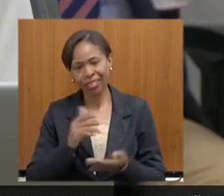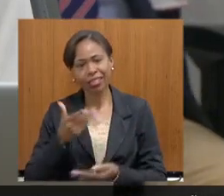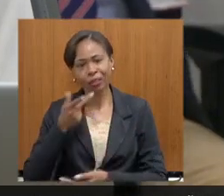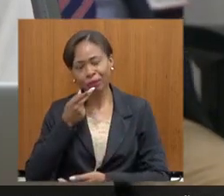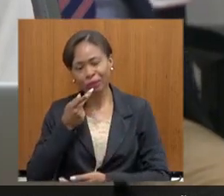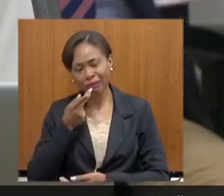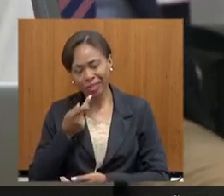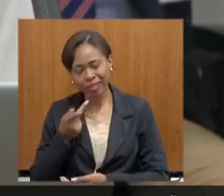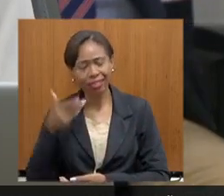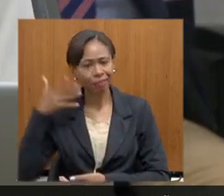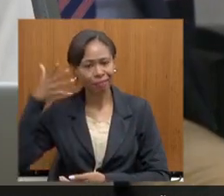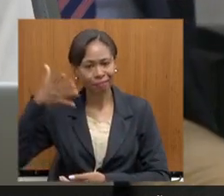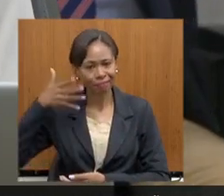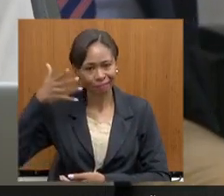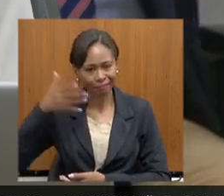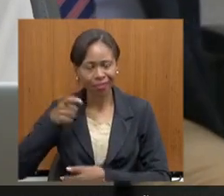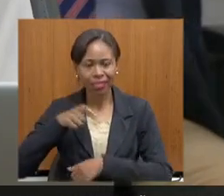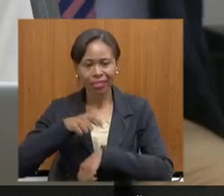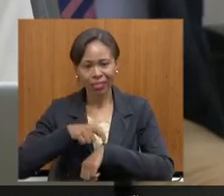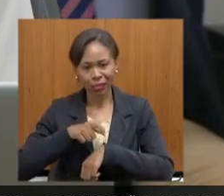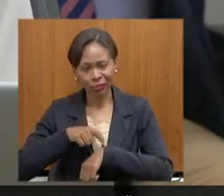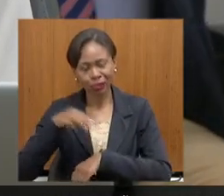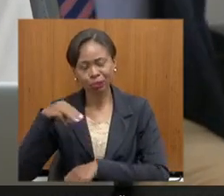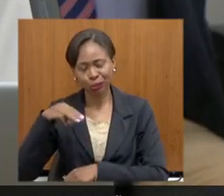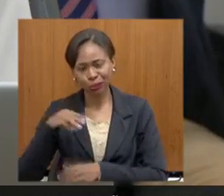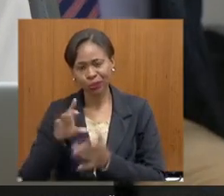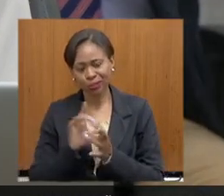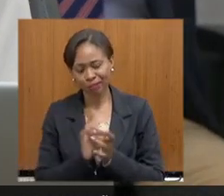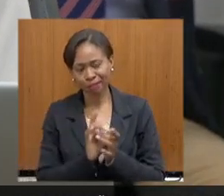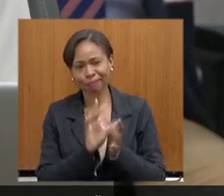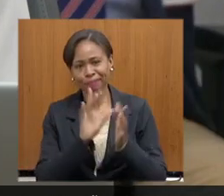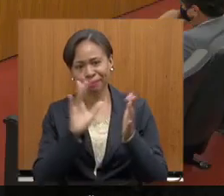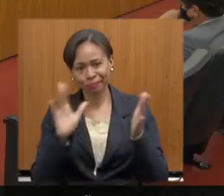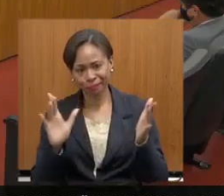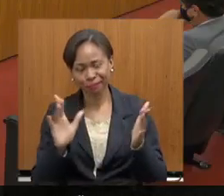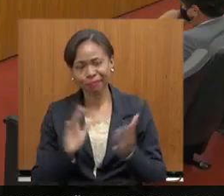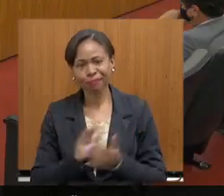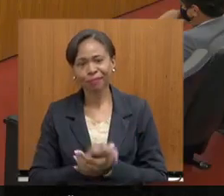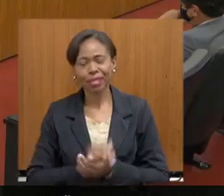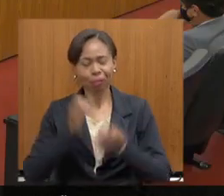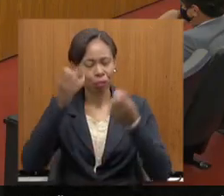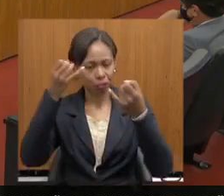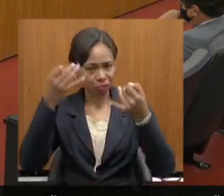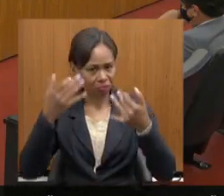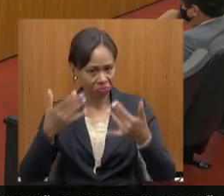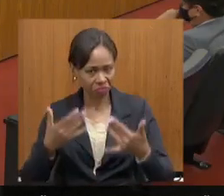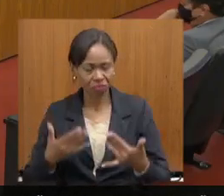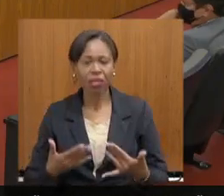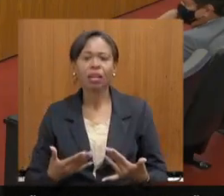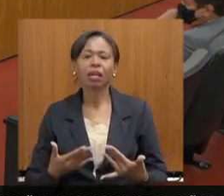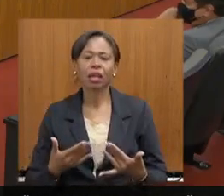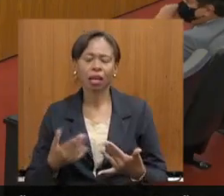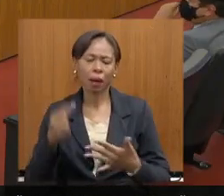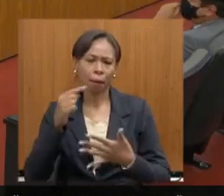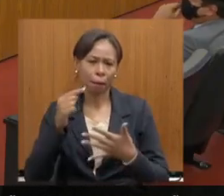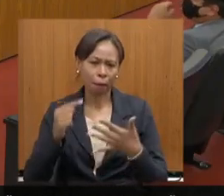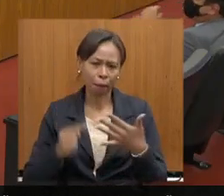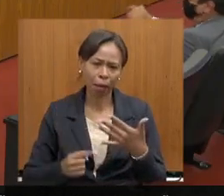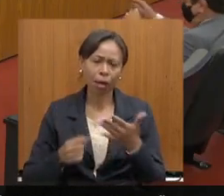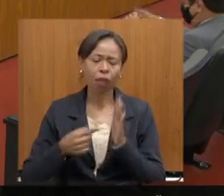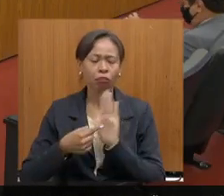se disponha de alguns minutos né para fazer as suas considerações e a sua